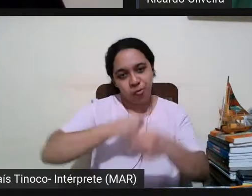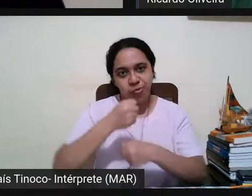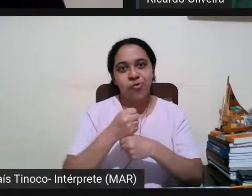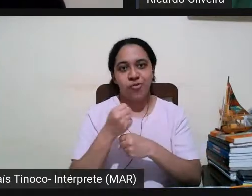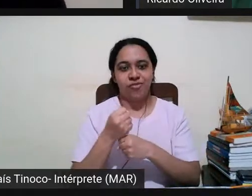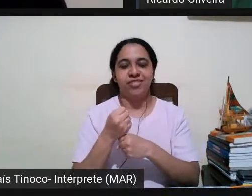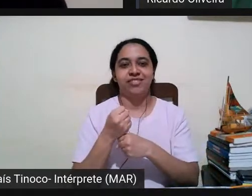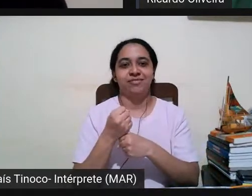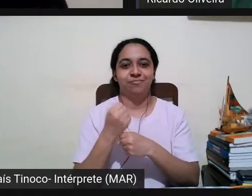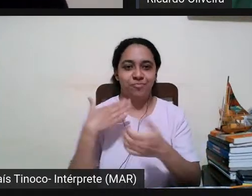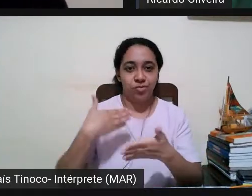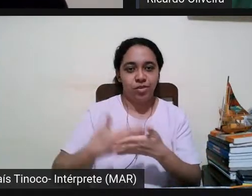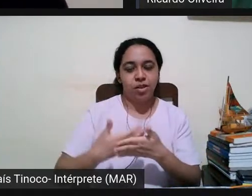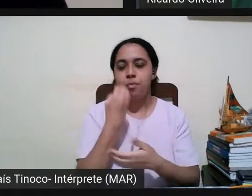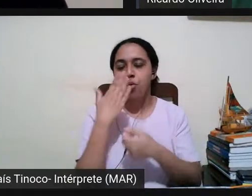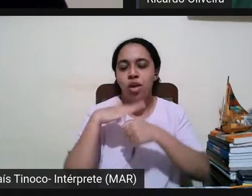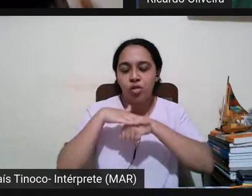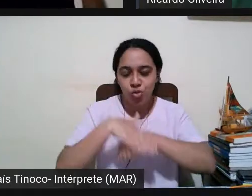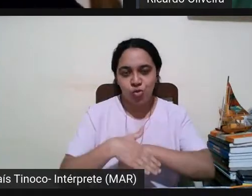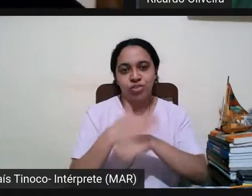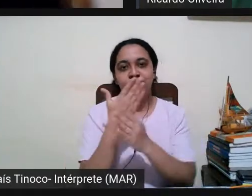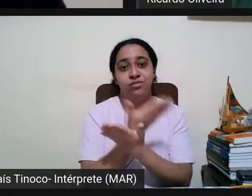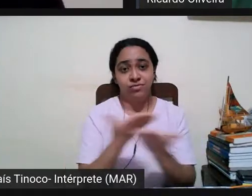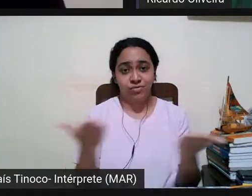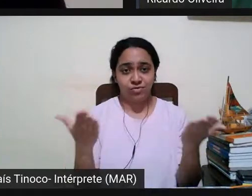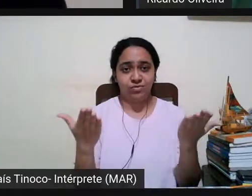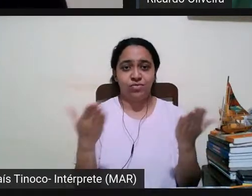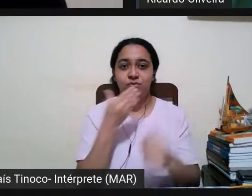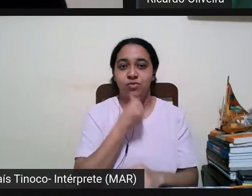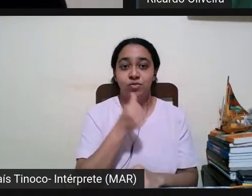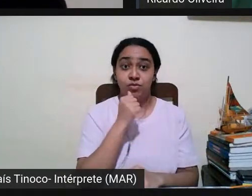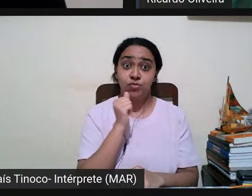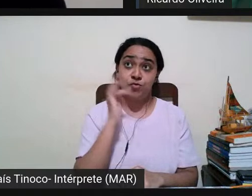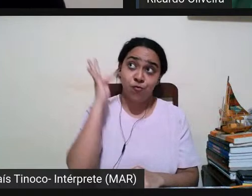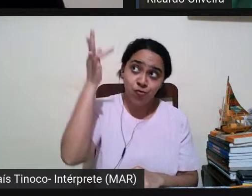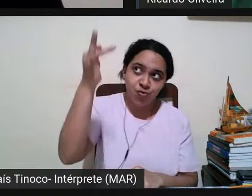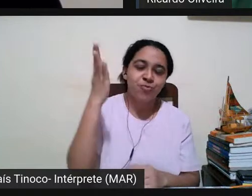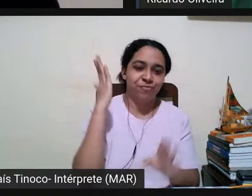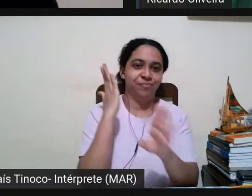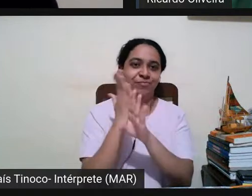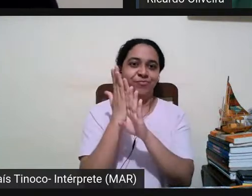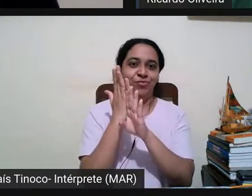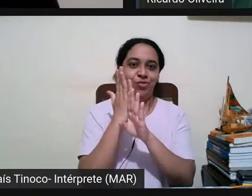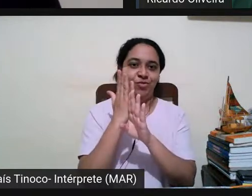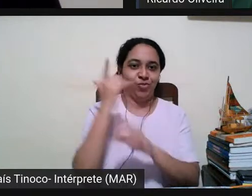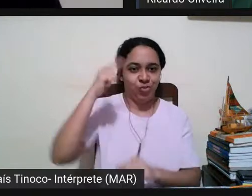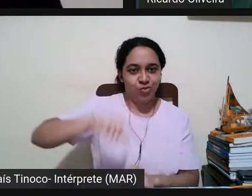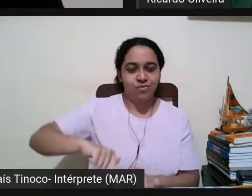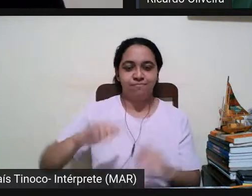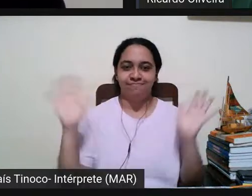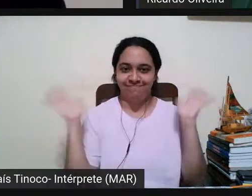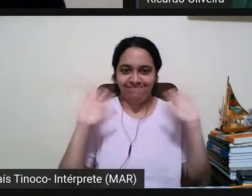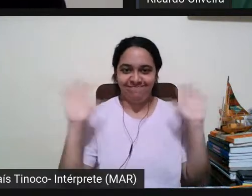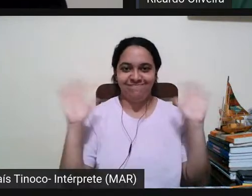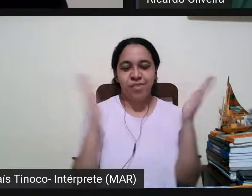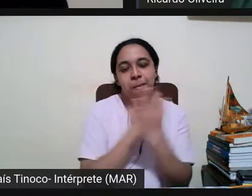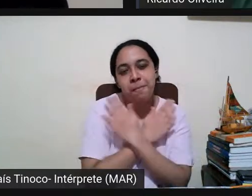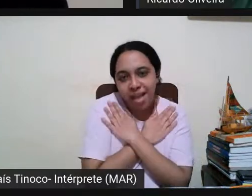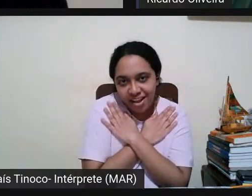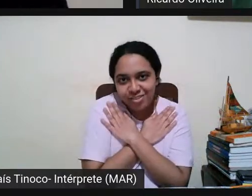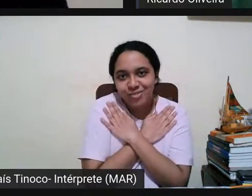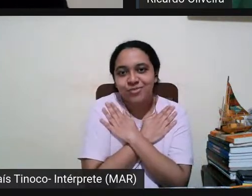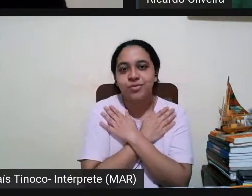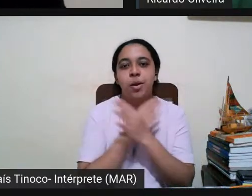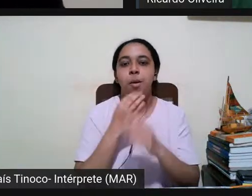tão boa noite a todos pessoal e até lá se Deus quiser tá Um abraço Obrigado pessoal